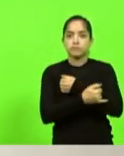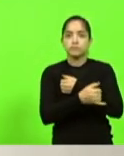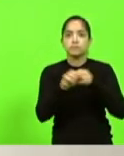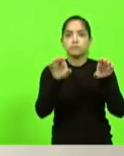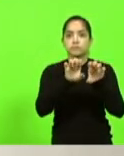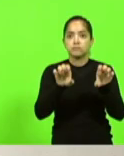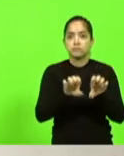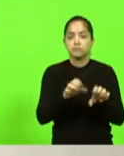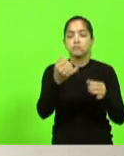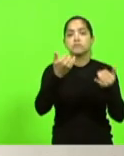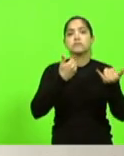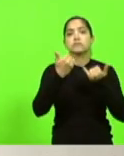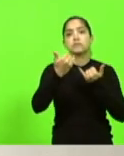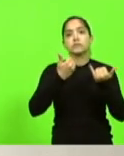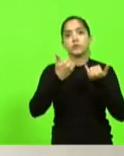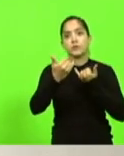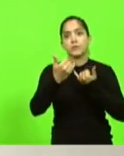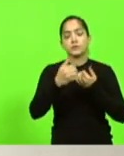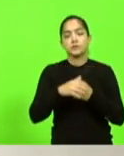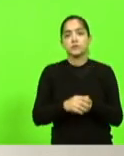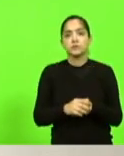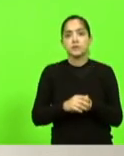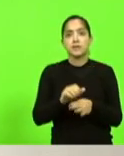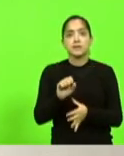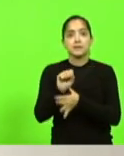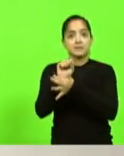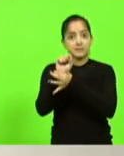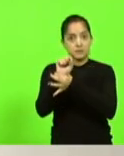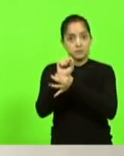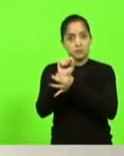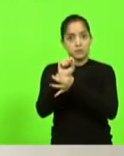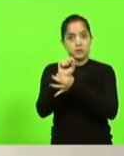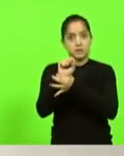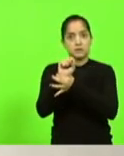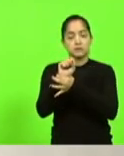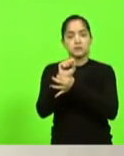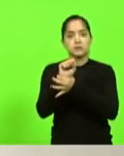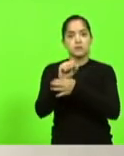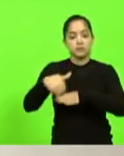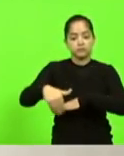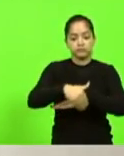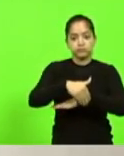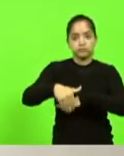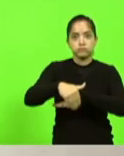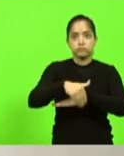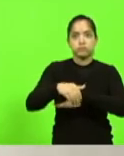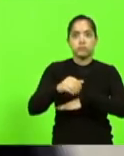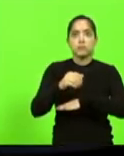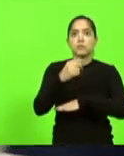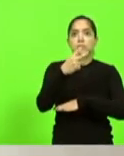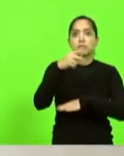Mobilidade informações acerca da segurança do tráfego do quilômetro 27 da